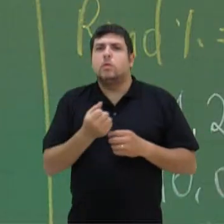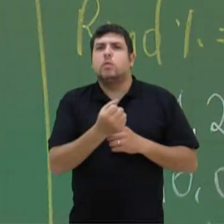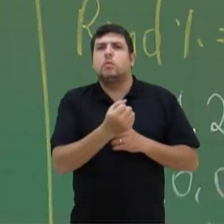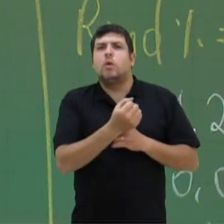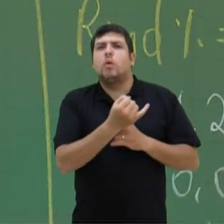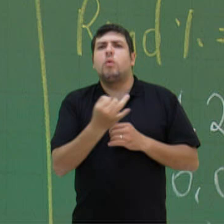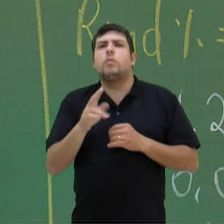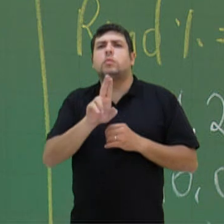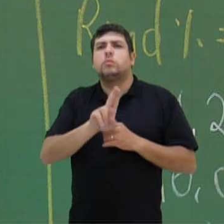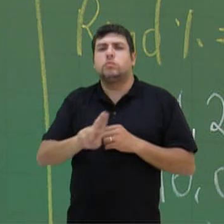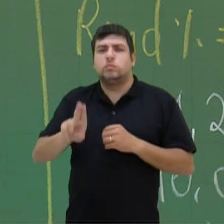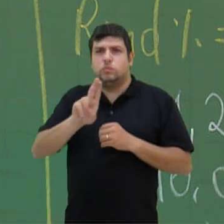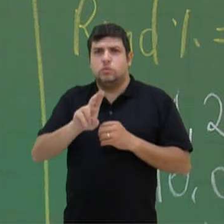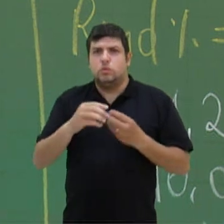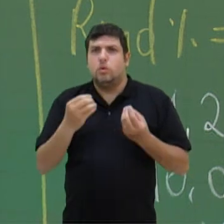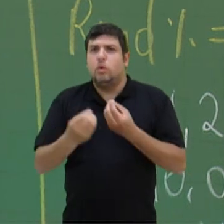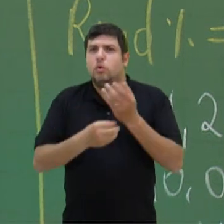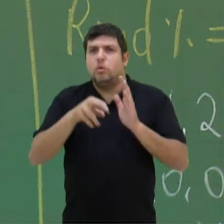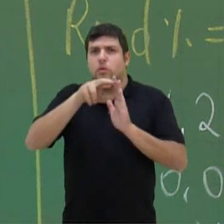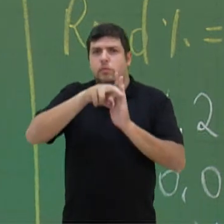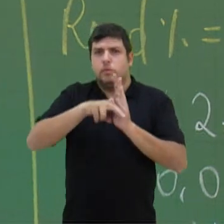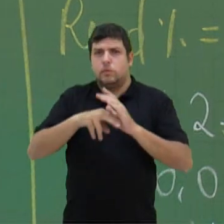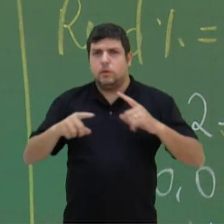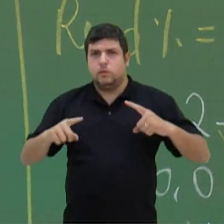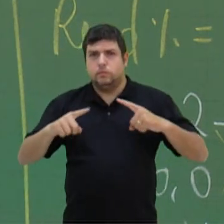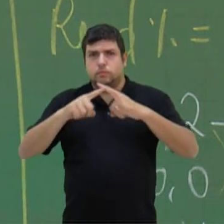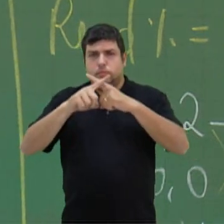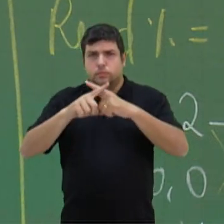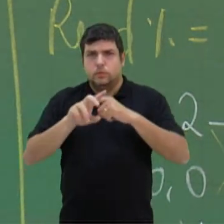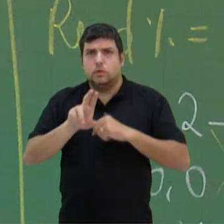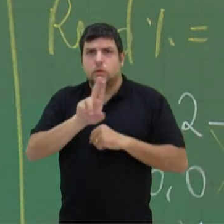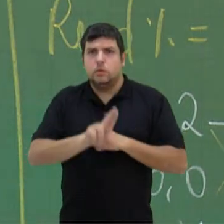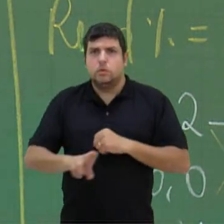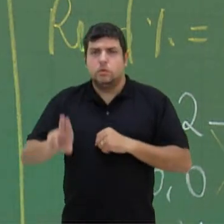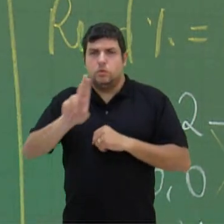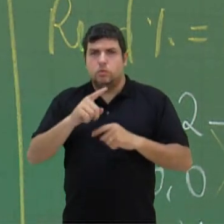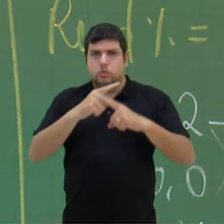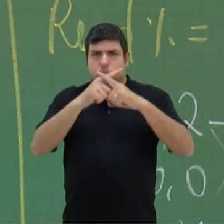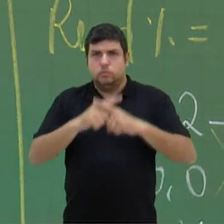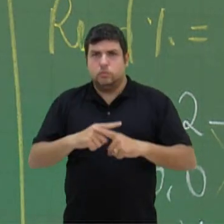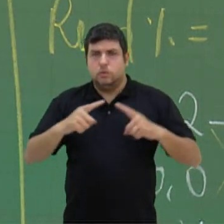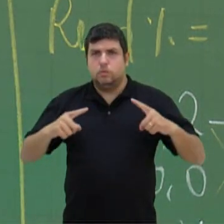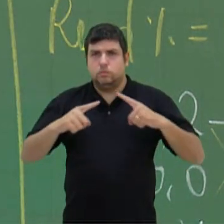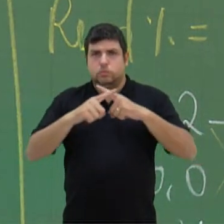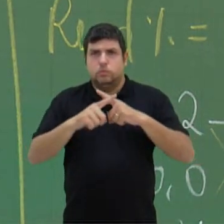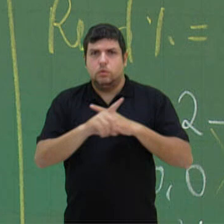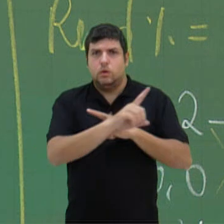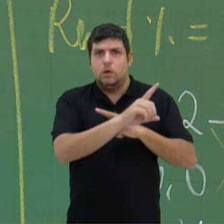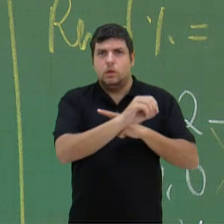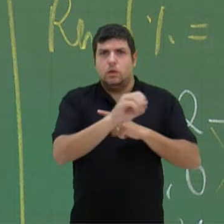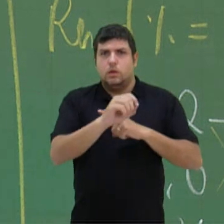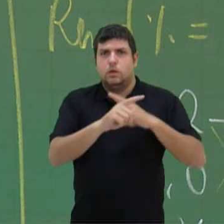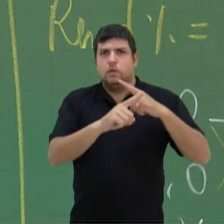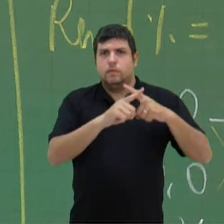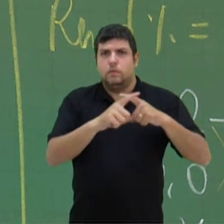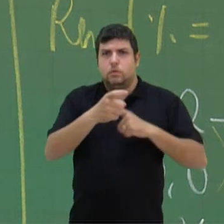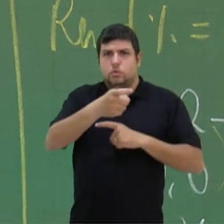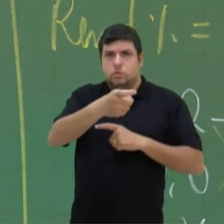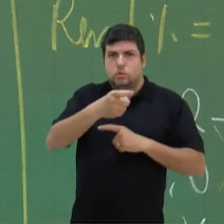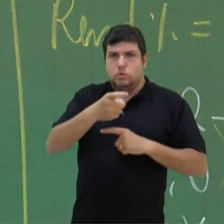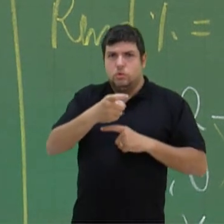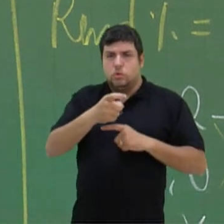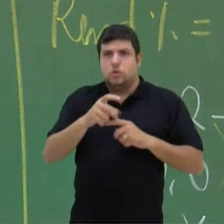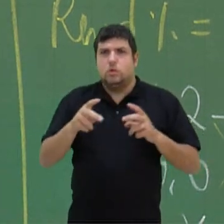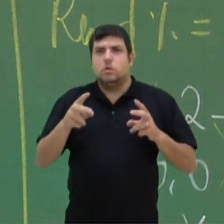usar a ideia da regrinha de 3, tá? Então, vai multiplicar cruzado e a gente vai ter, tá? 100 vezes x é igual a 56